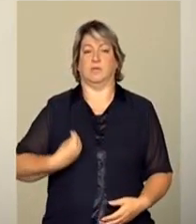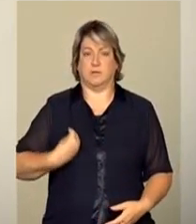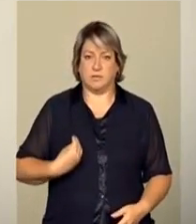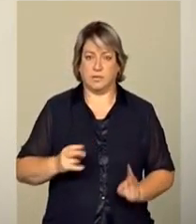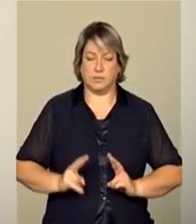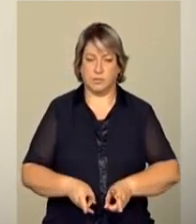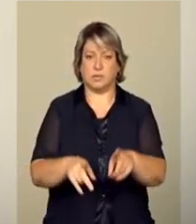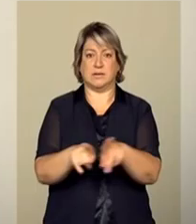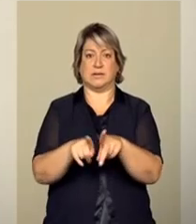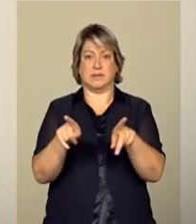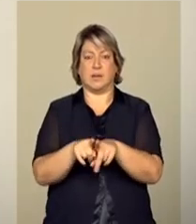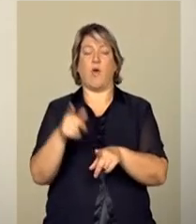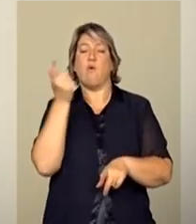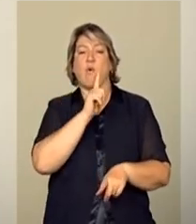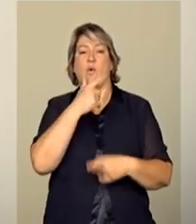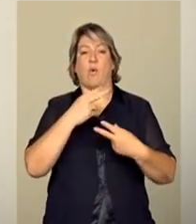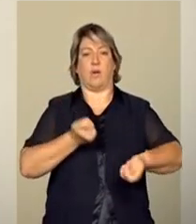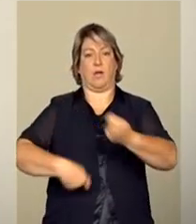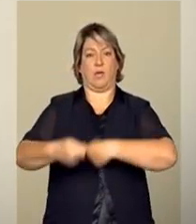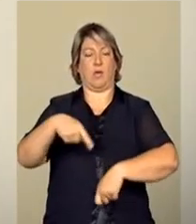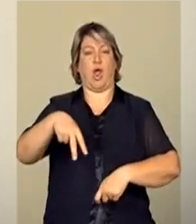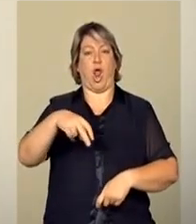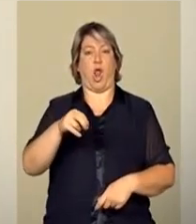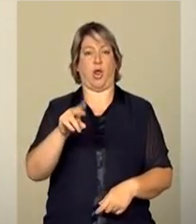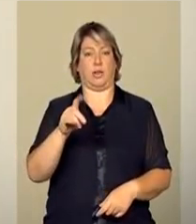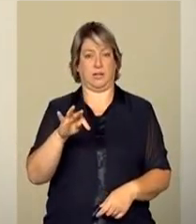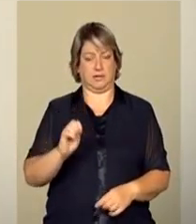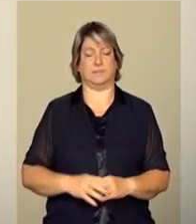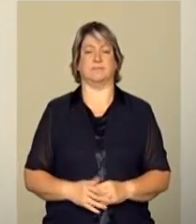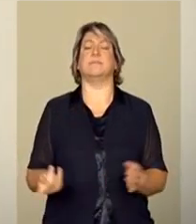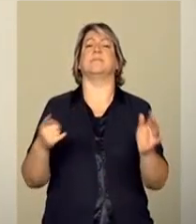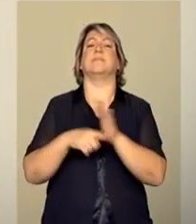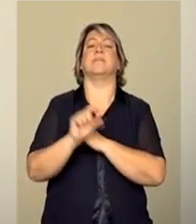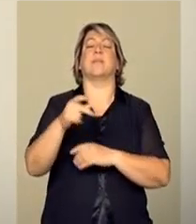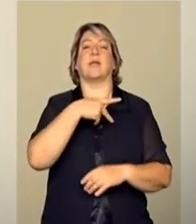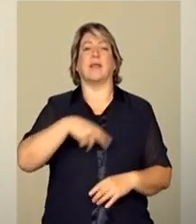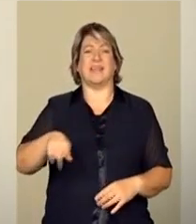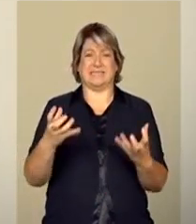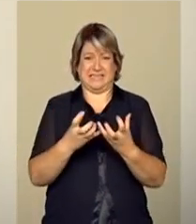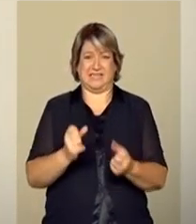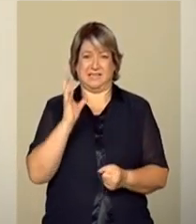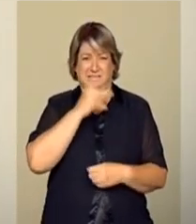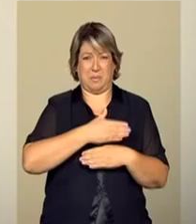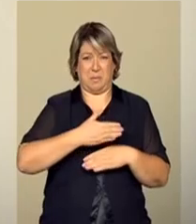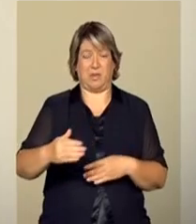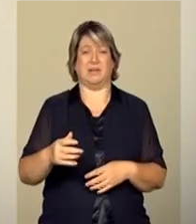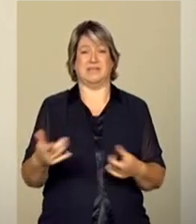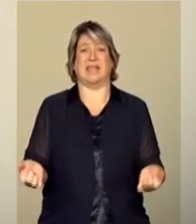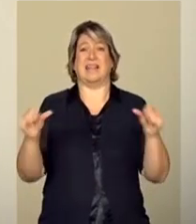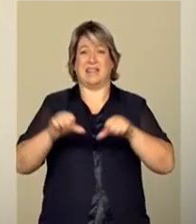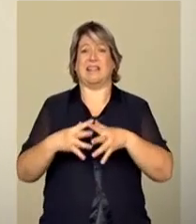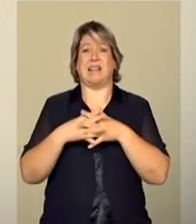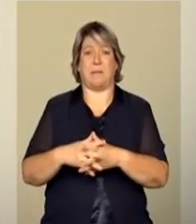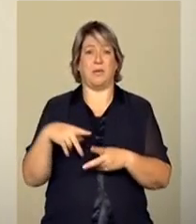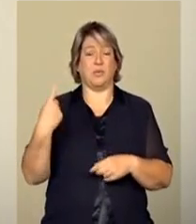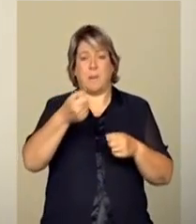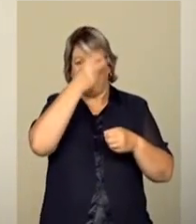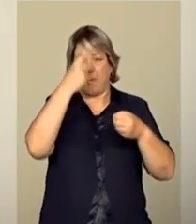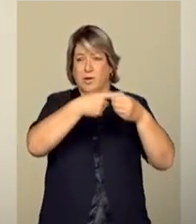avanços conquistados pela economia do nordeste Presidente uma seca tão prolongada prejudica também a economia dos pequenos